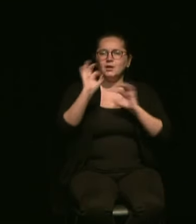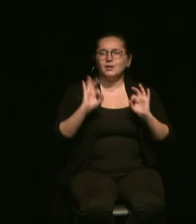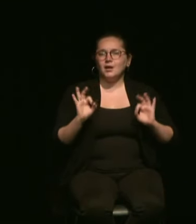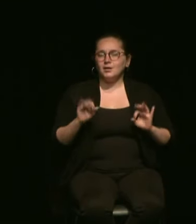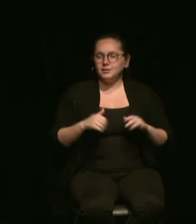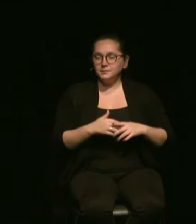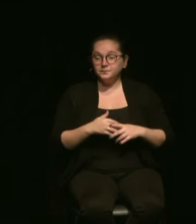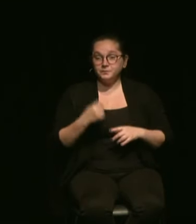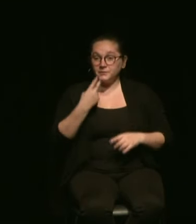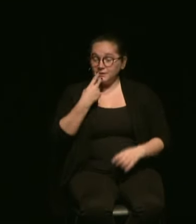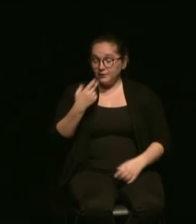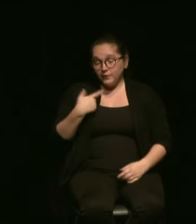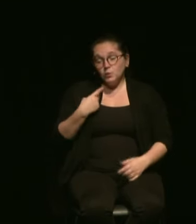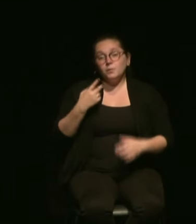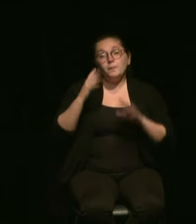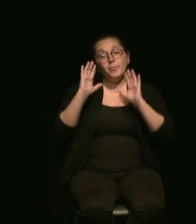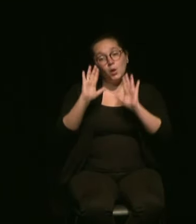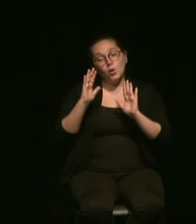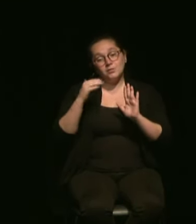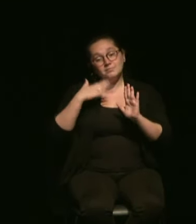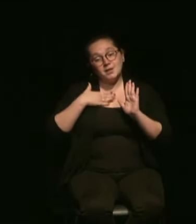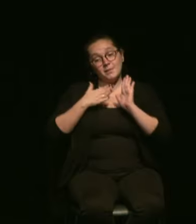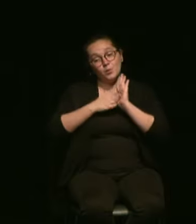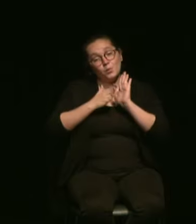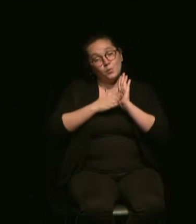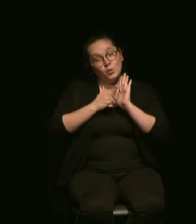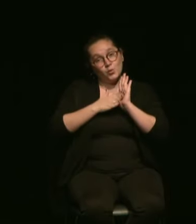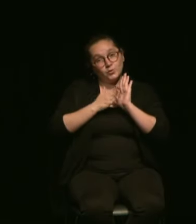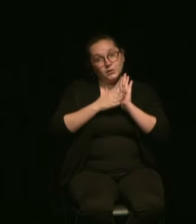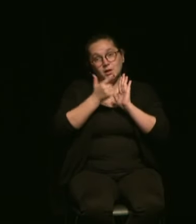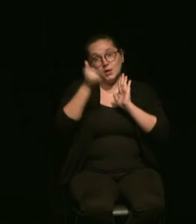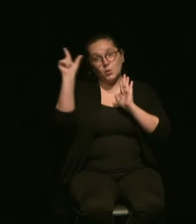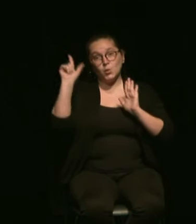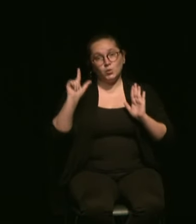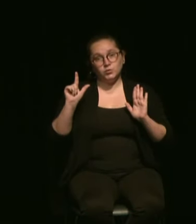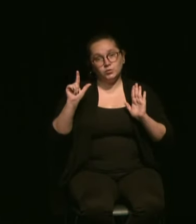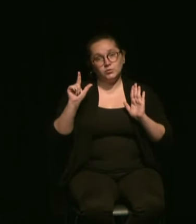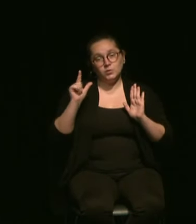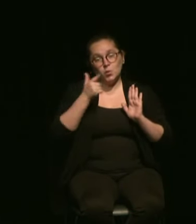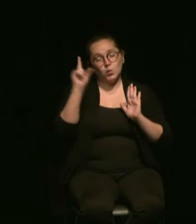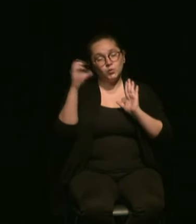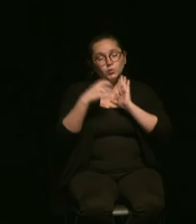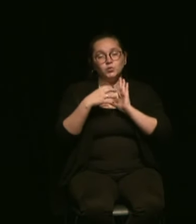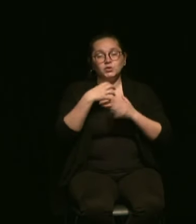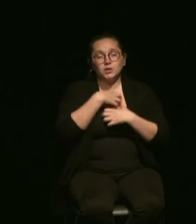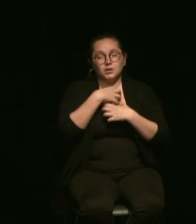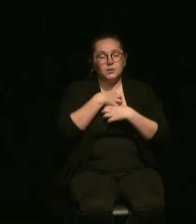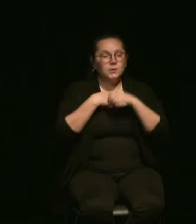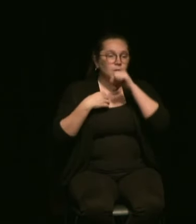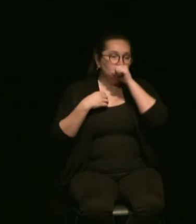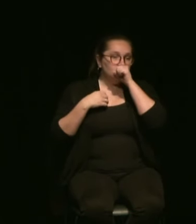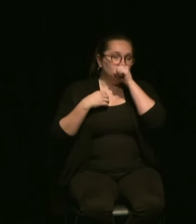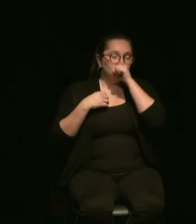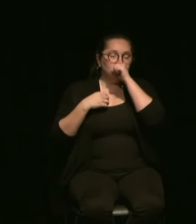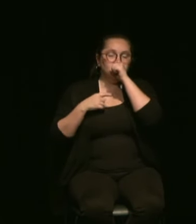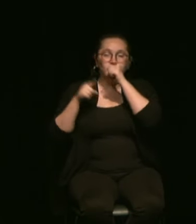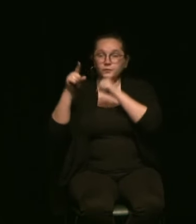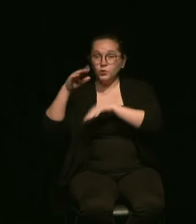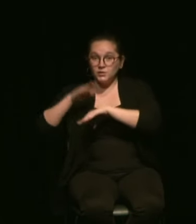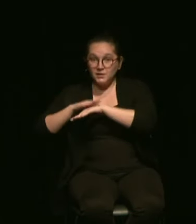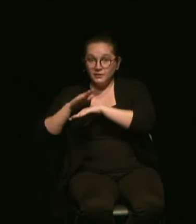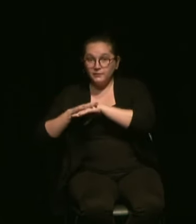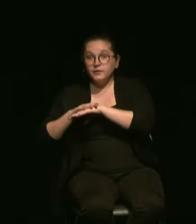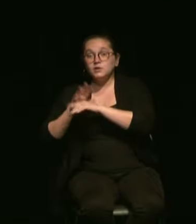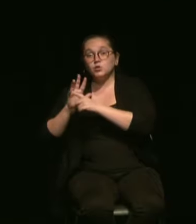chegou para mim e me disse: olha, eu te proponho um outro modelo. Você vai fazer o Lula e eu faço